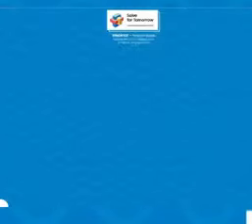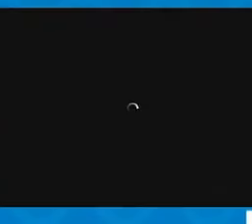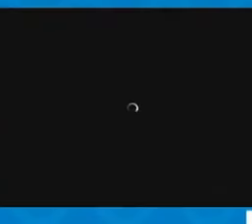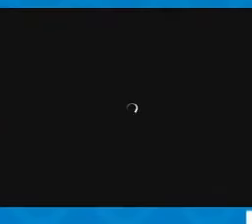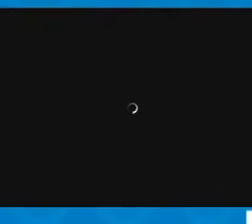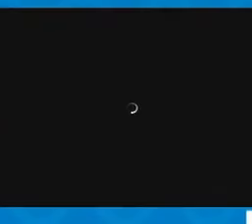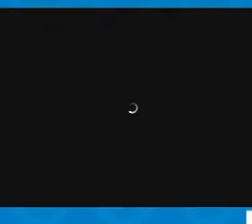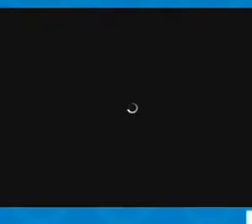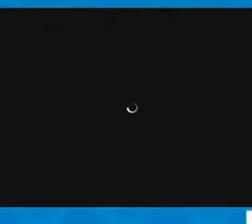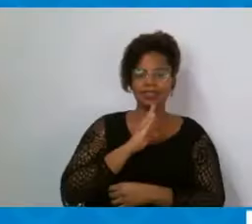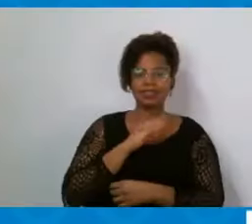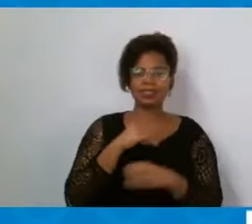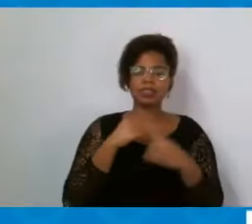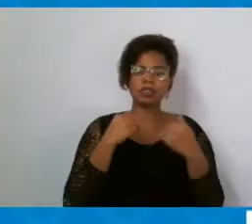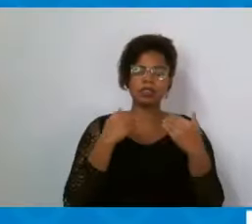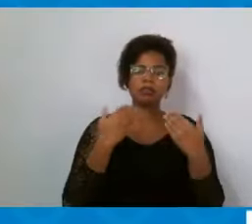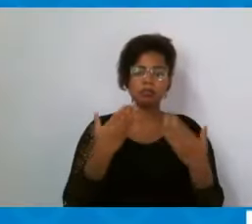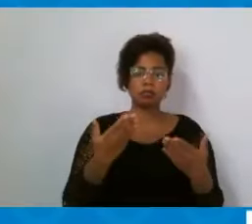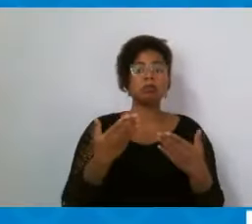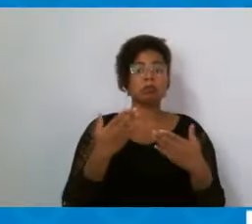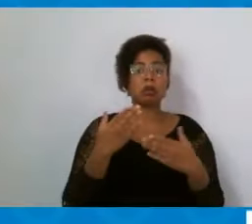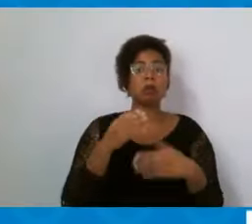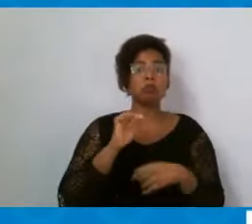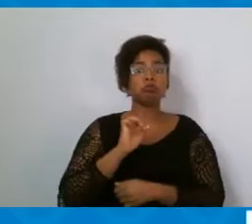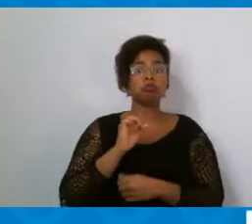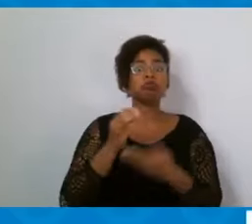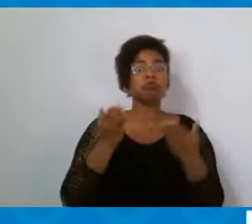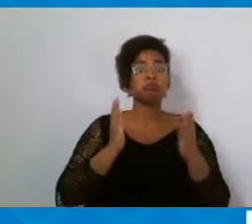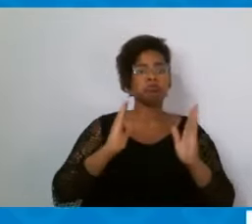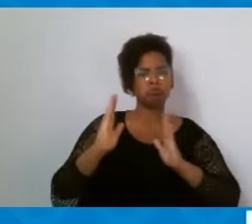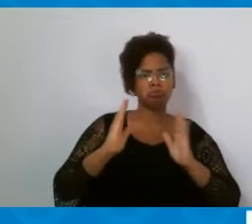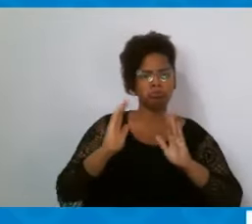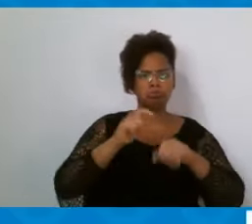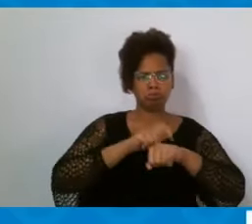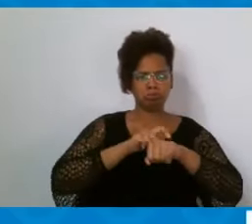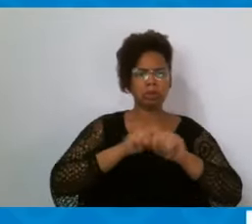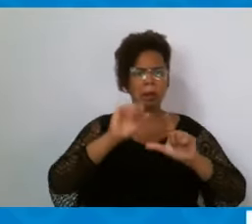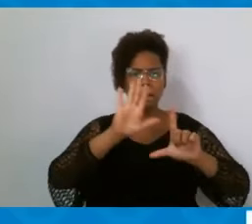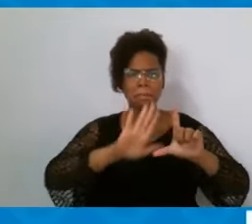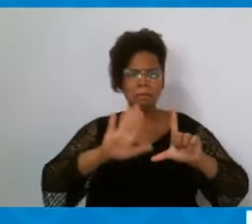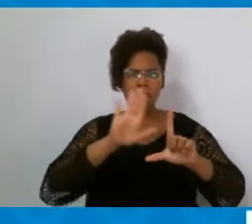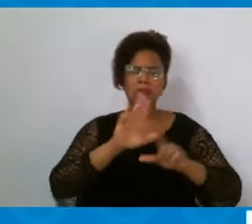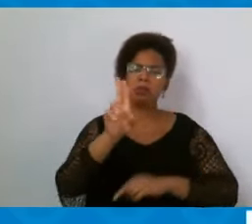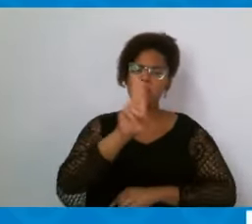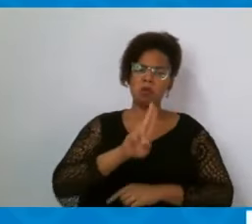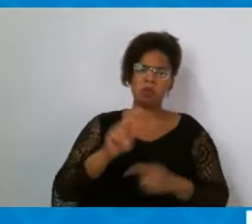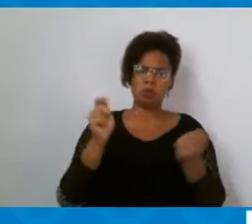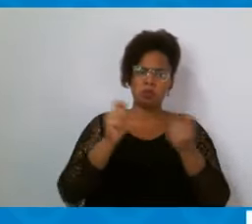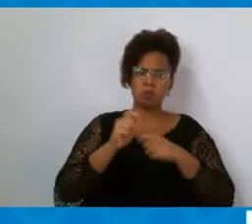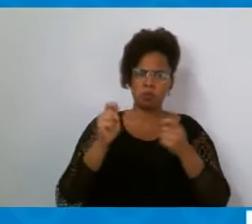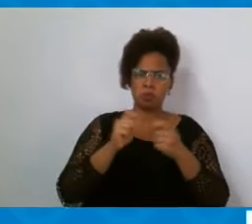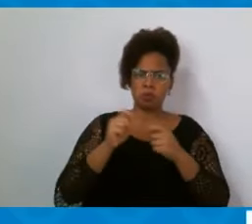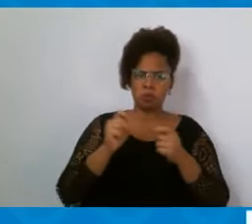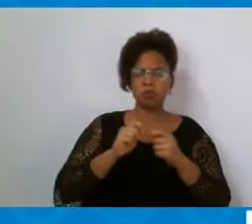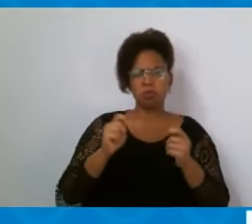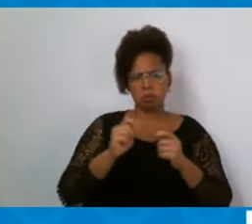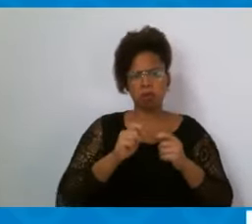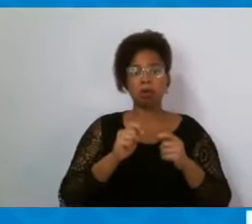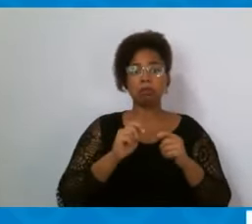excedendo isso é que você é cobrado por uma assinatura, mas você tem uma diversidade enorme de possibilidades